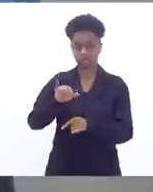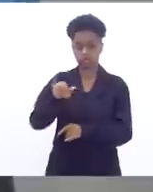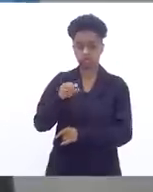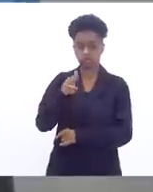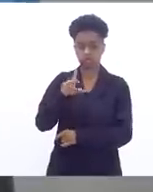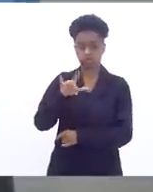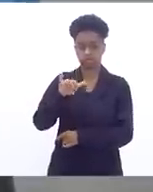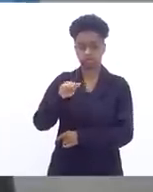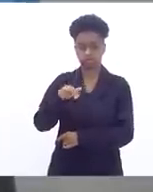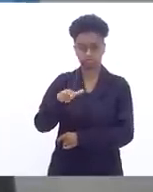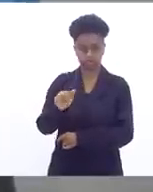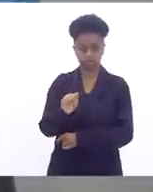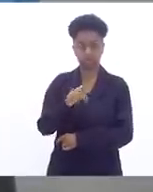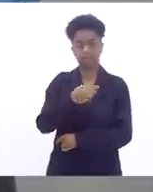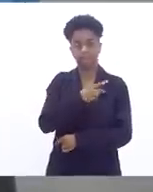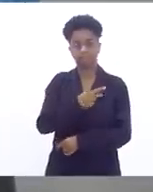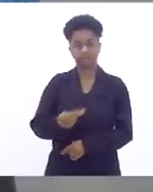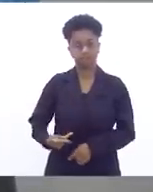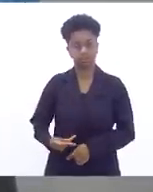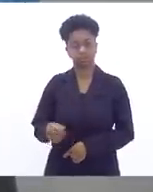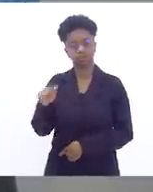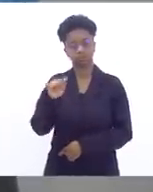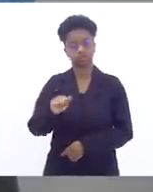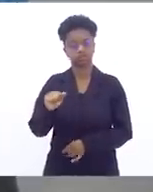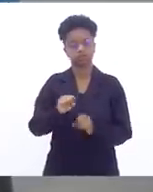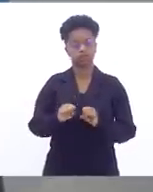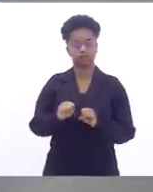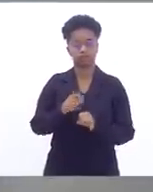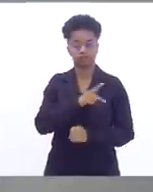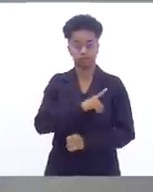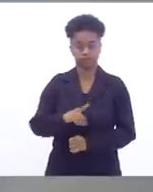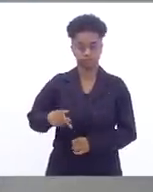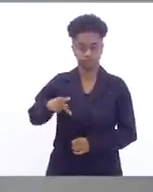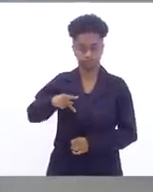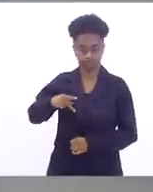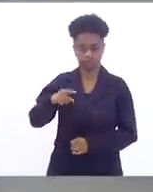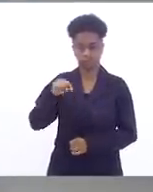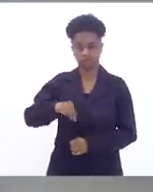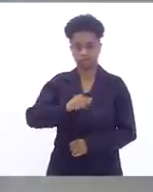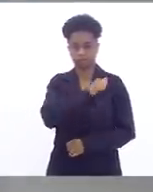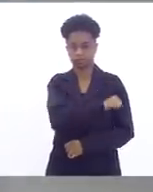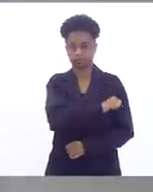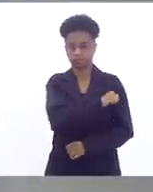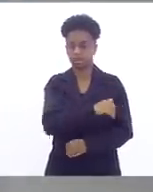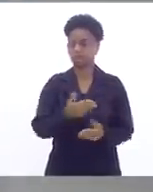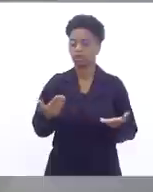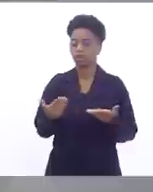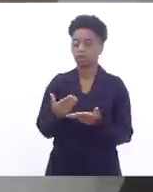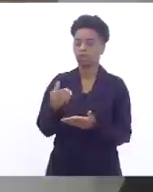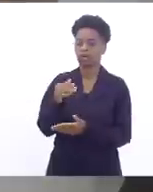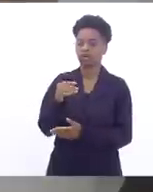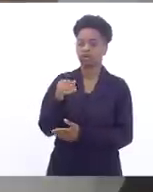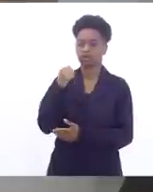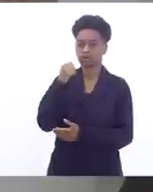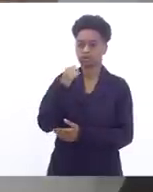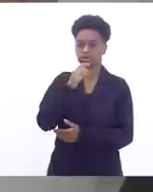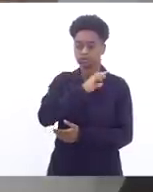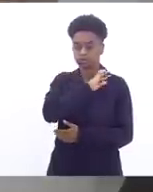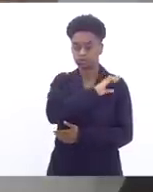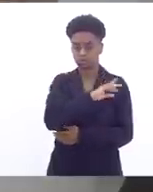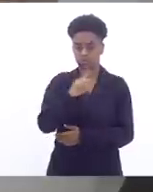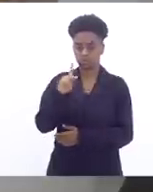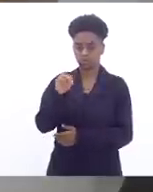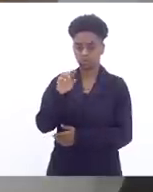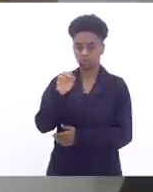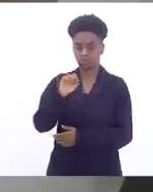presidente da associação dos defensores públicos do Estado do Rio de Janeiro Deputado Sargento Portugal por favor Boa tarde